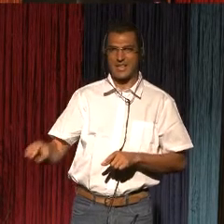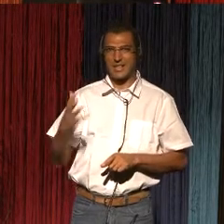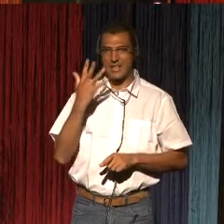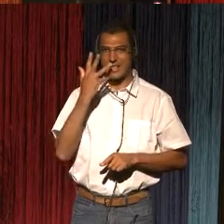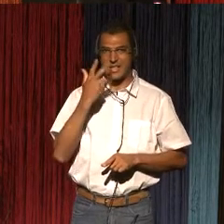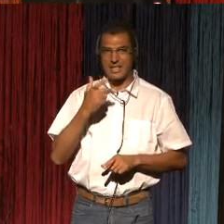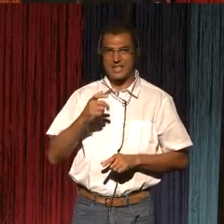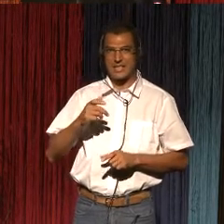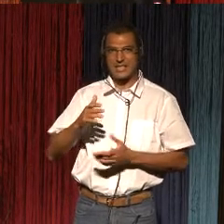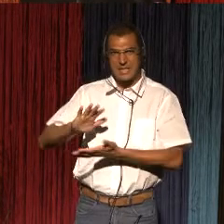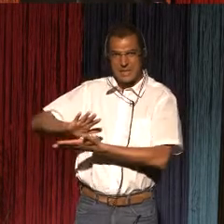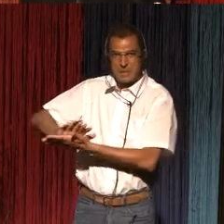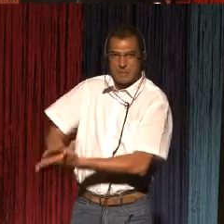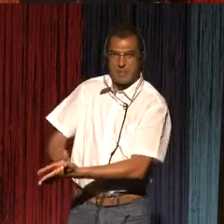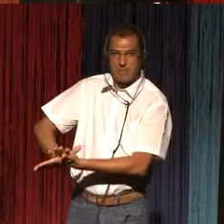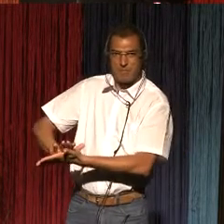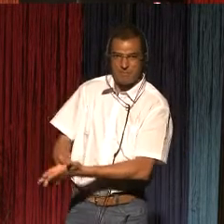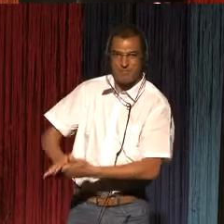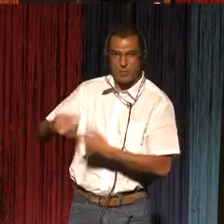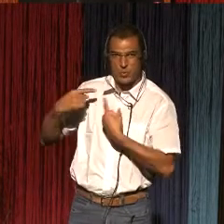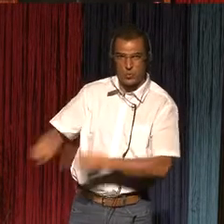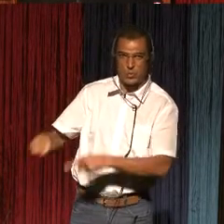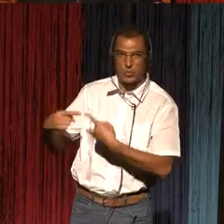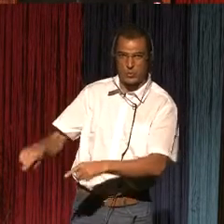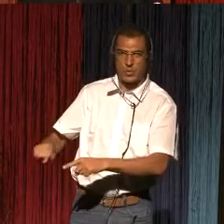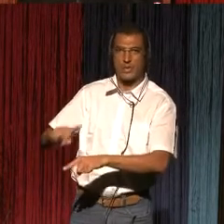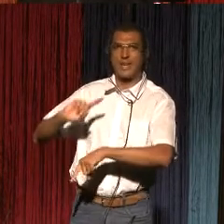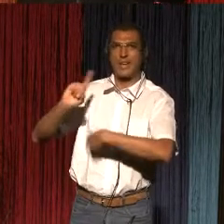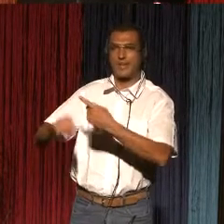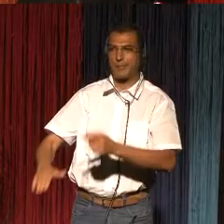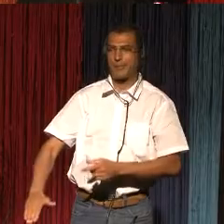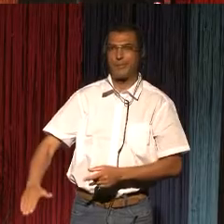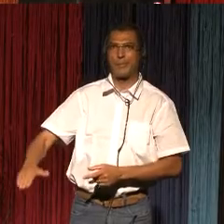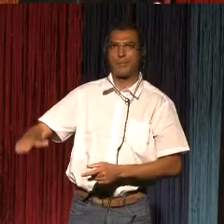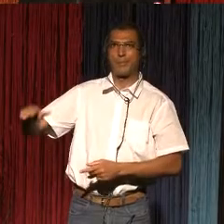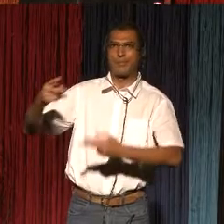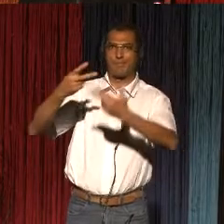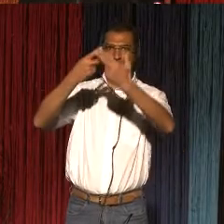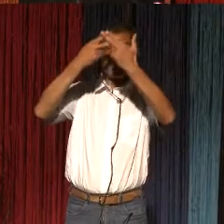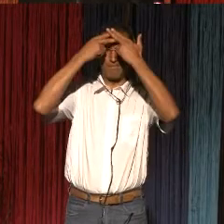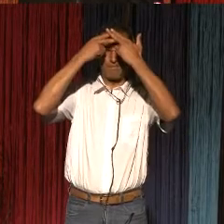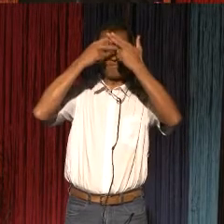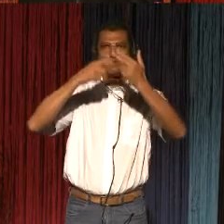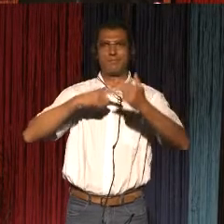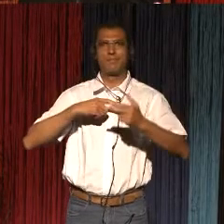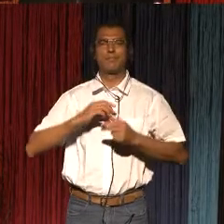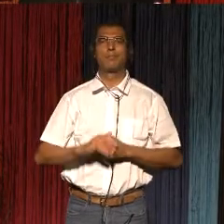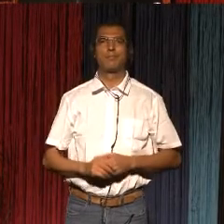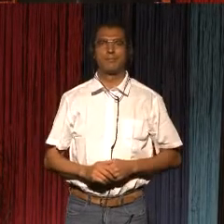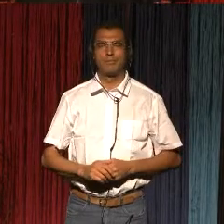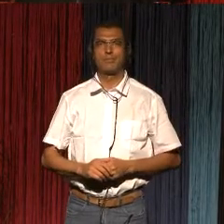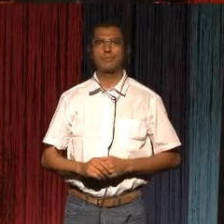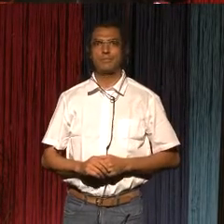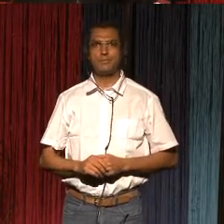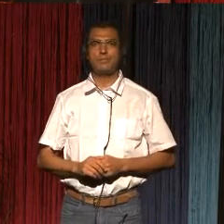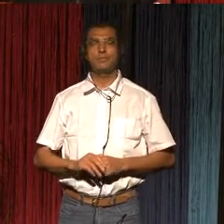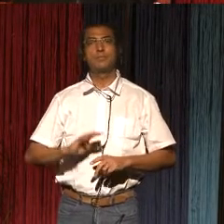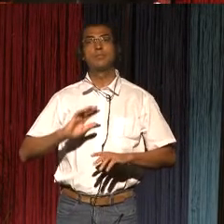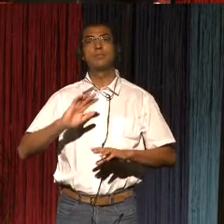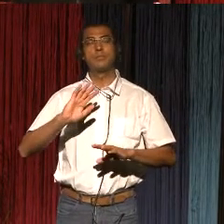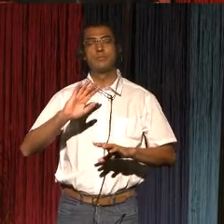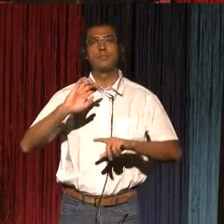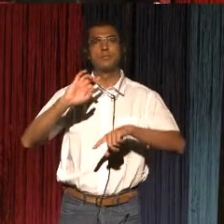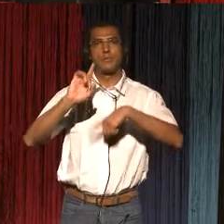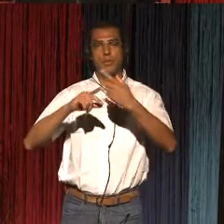estresse pós-traumático, mas esses sintomas na fase adulta não têm impacto